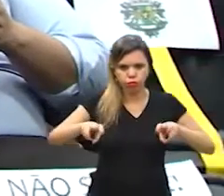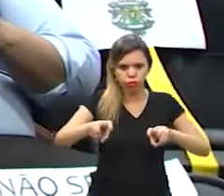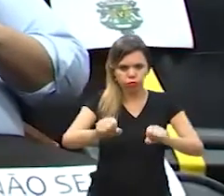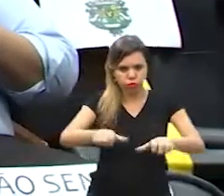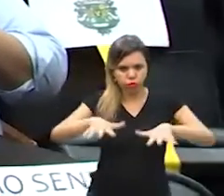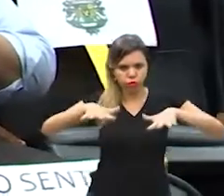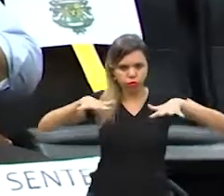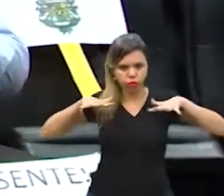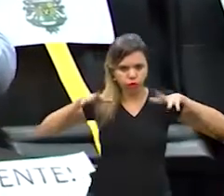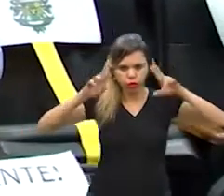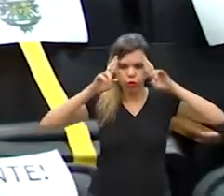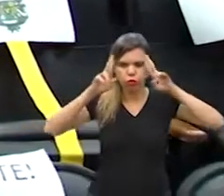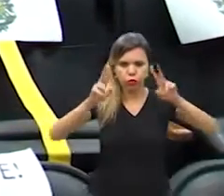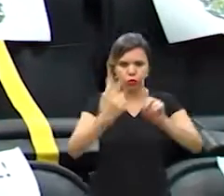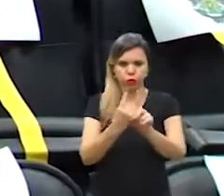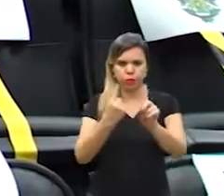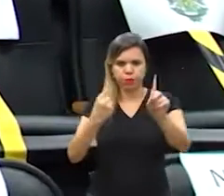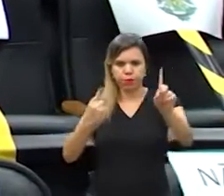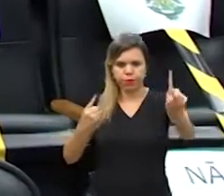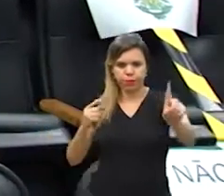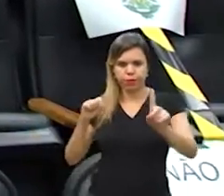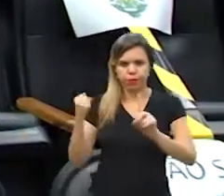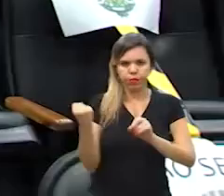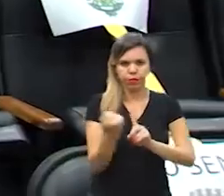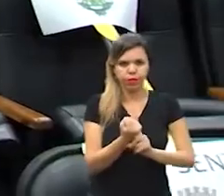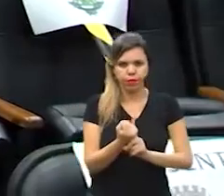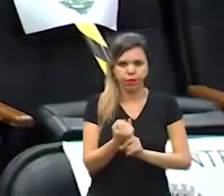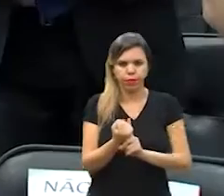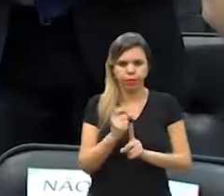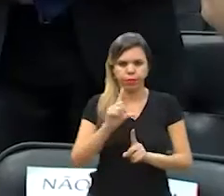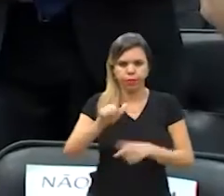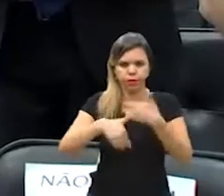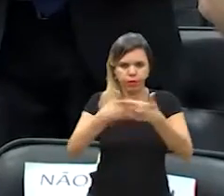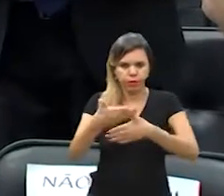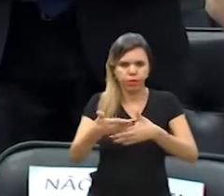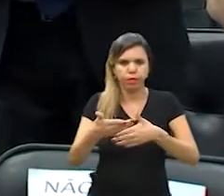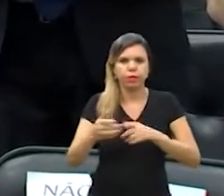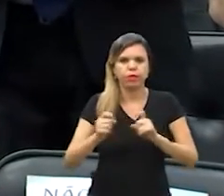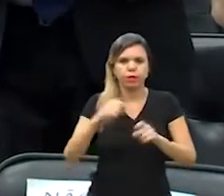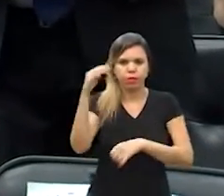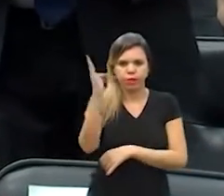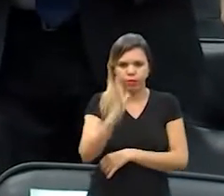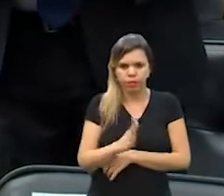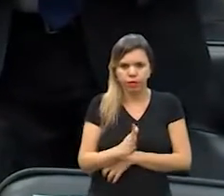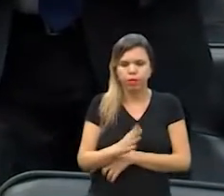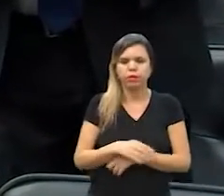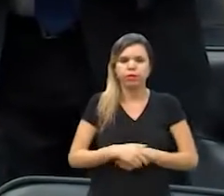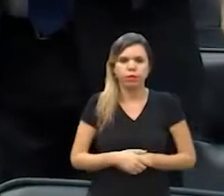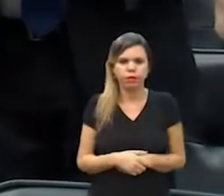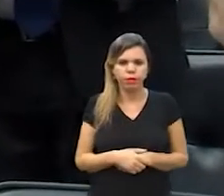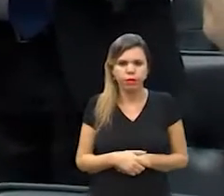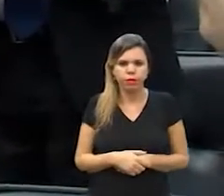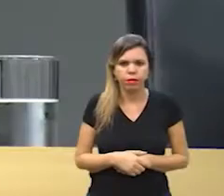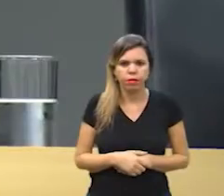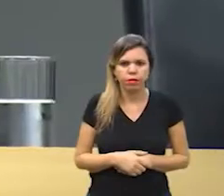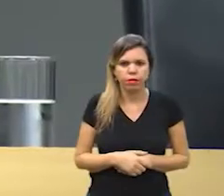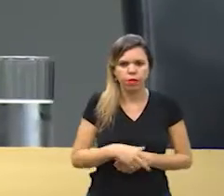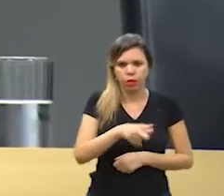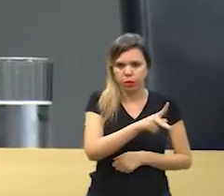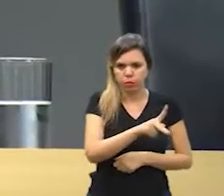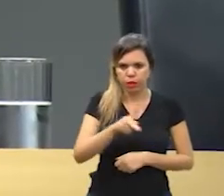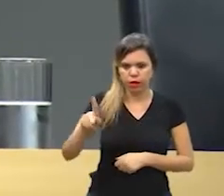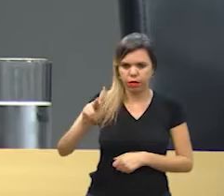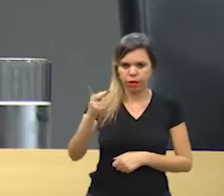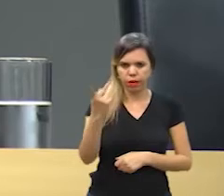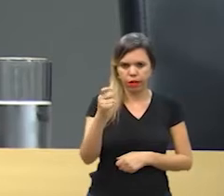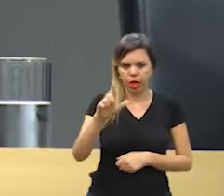ocuparam os lugares no plenário, respeitando o distanciamento social. Na sequência, a execução do Hino Nacional Brasileiro. O até